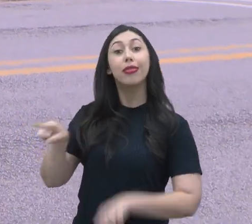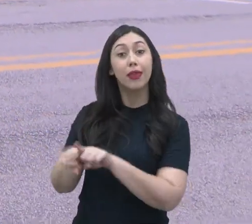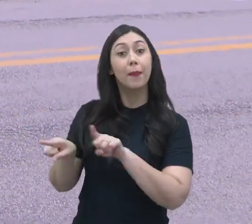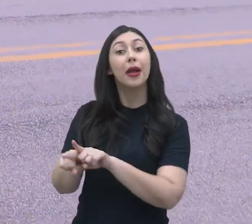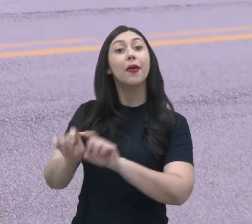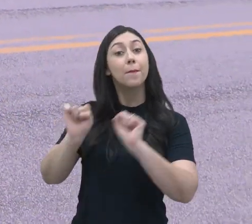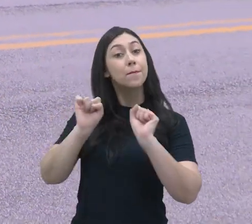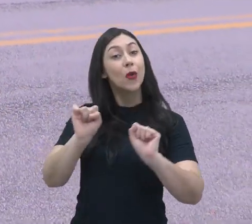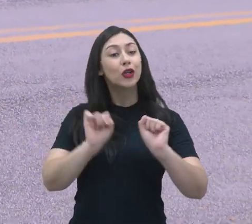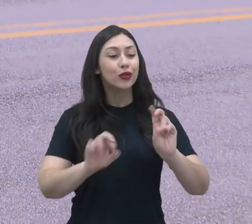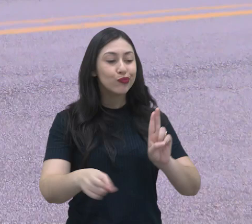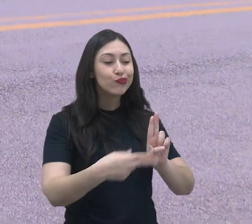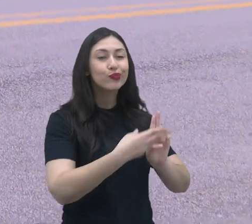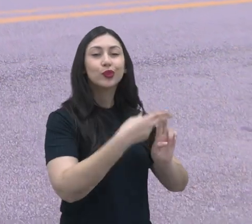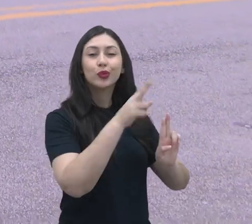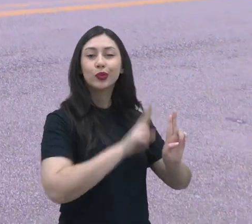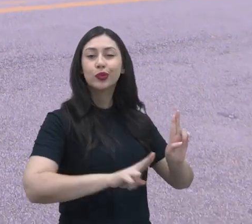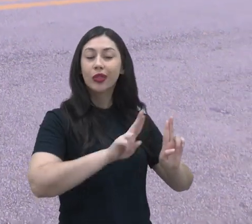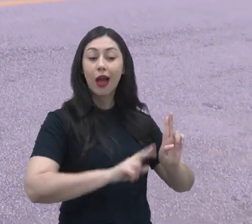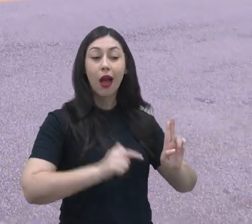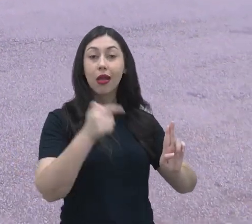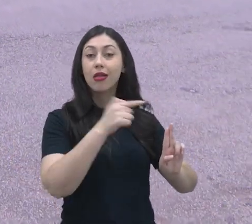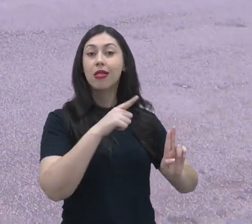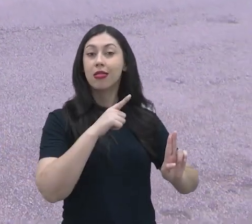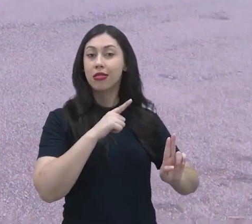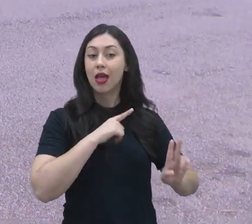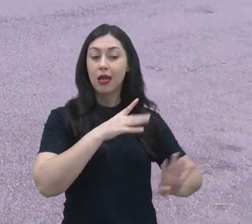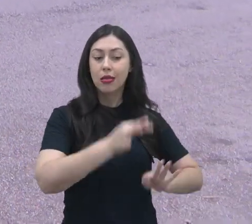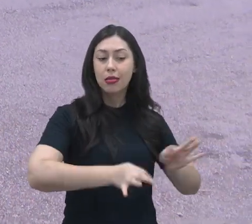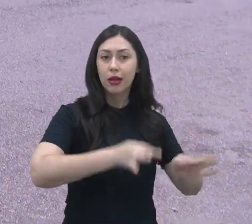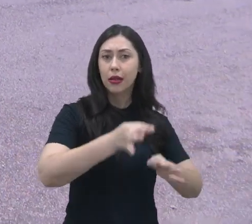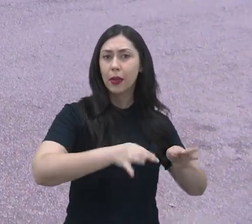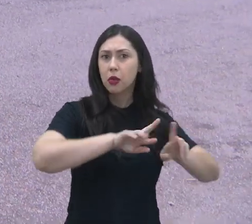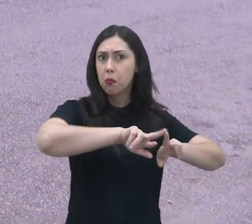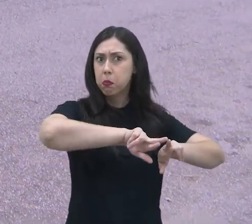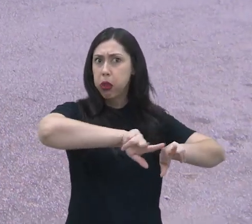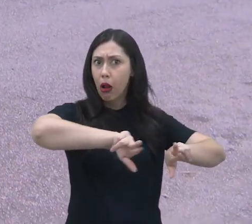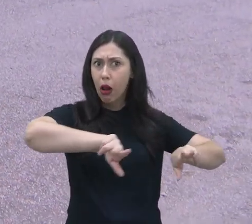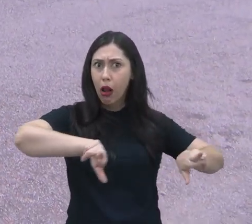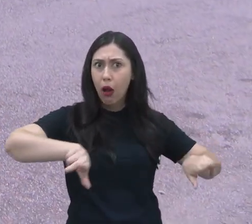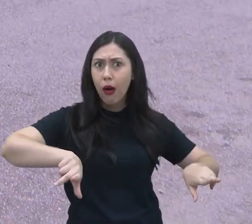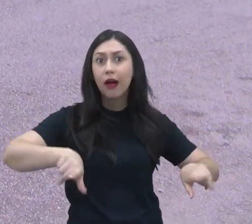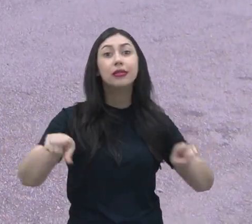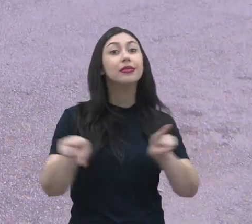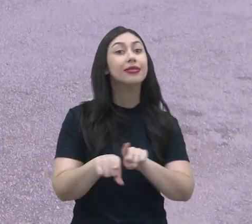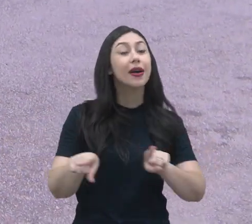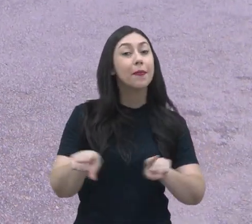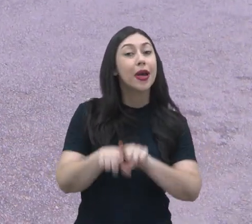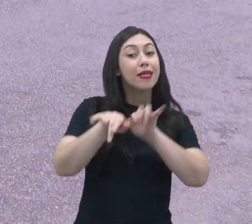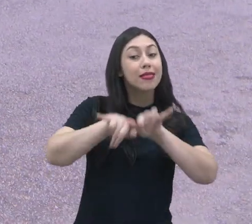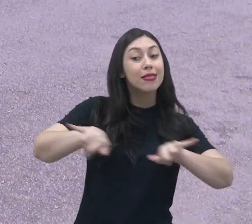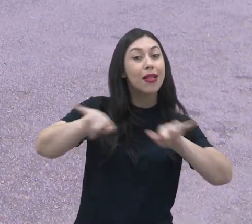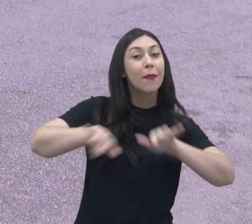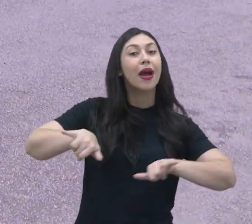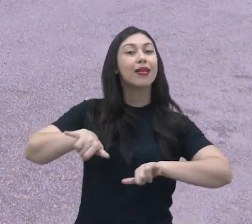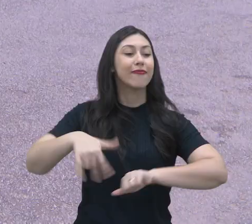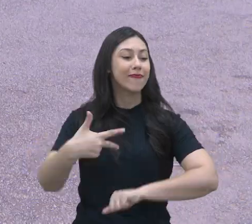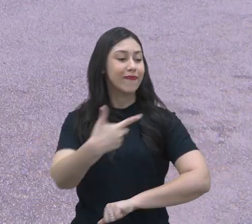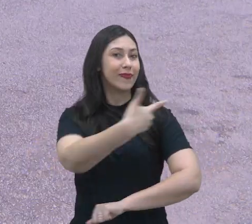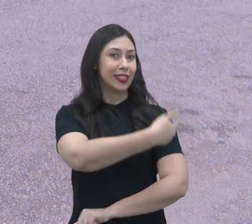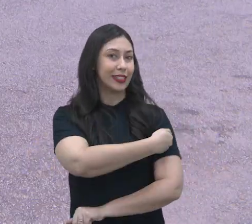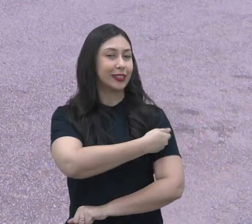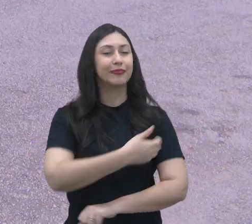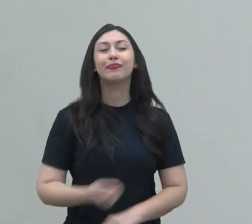o sistema do SUS. O SUS oferece tratamentos de baixa, média e alta complexidade, além de campanhas nacionais